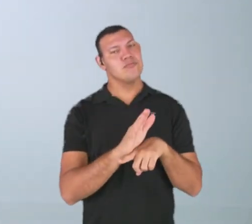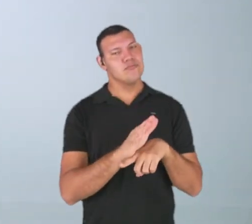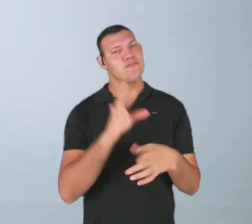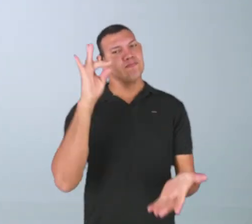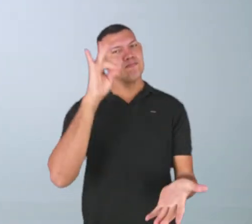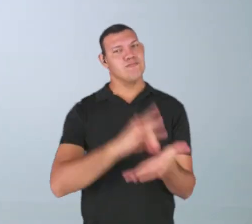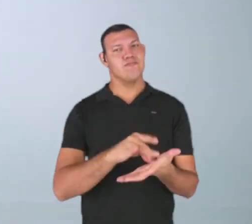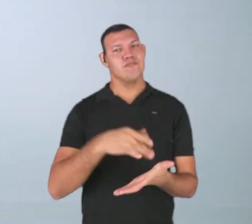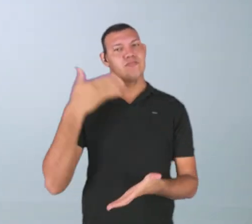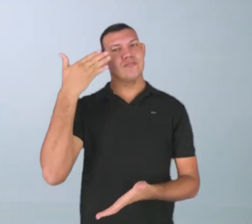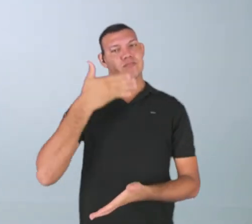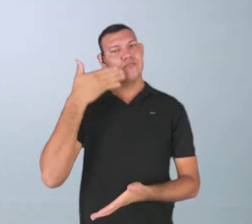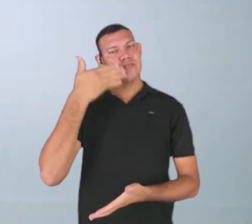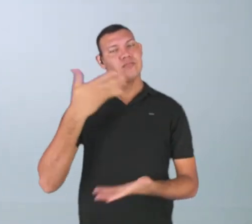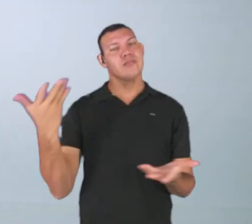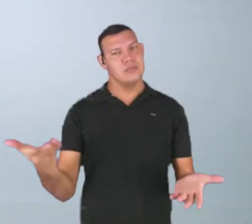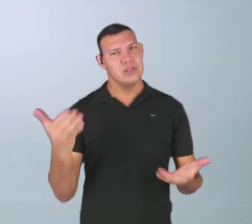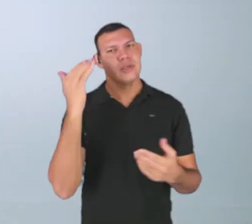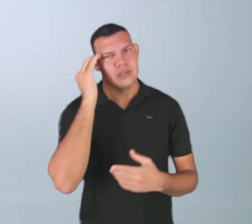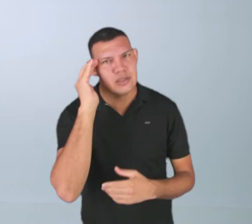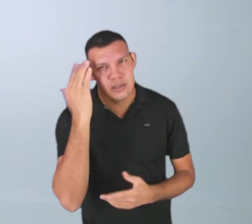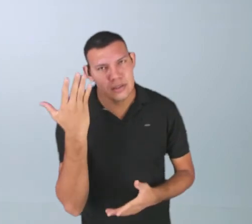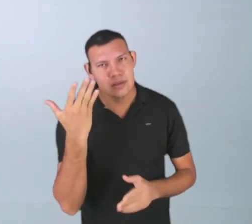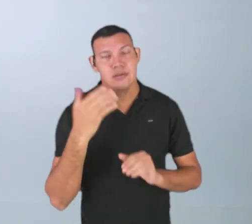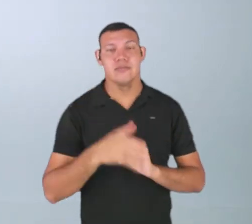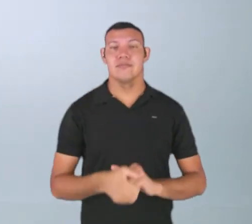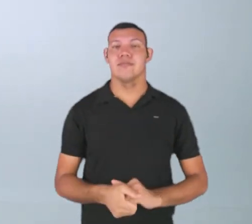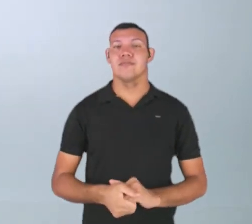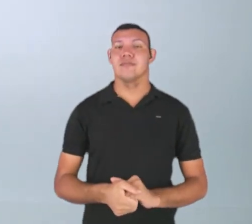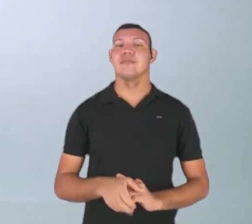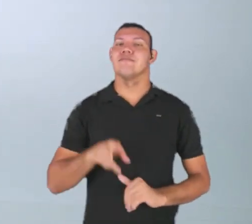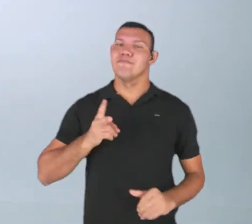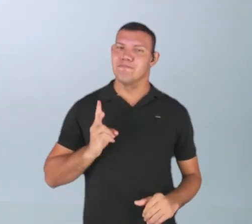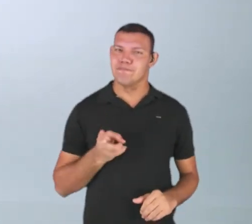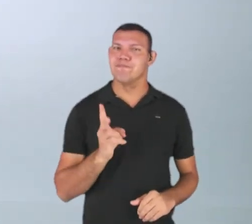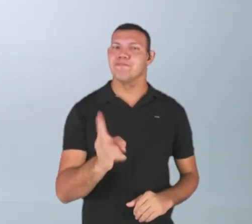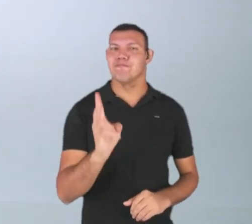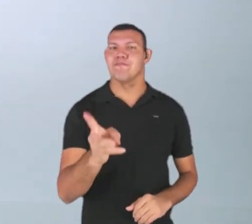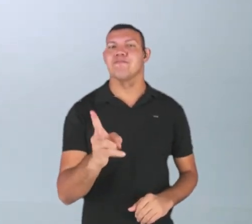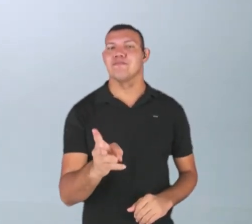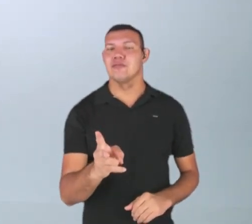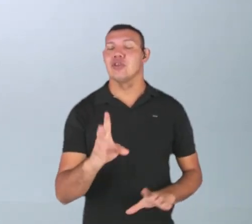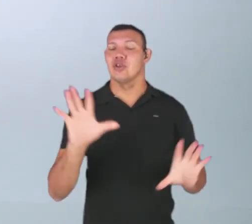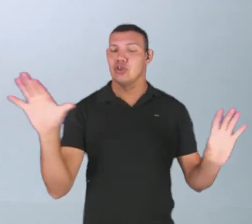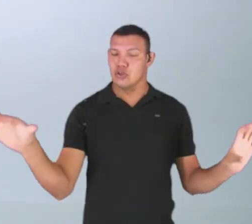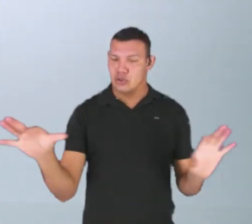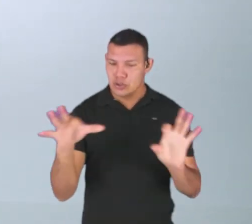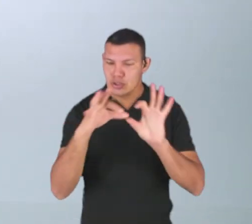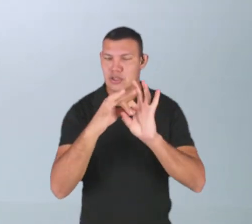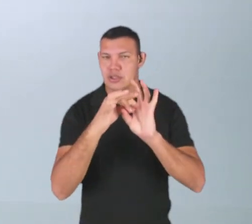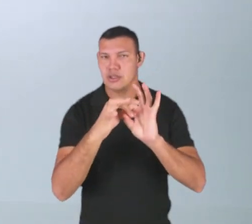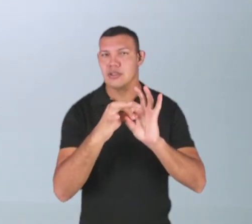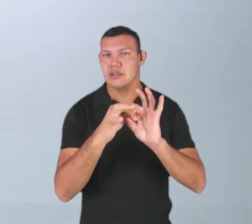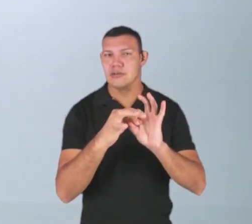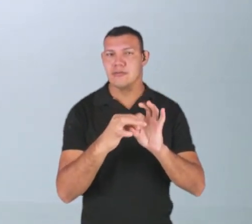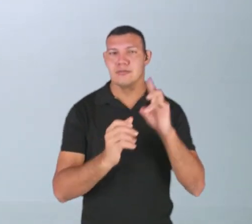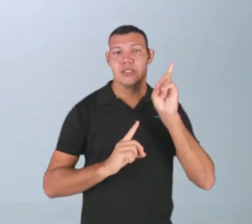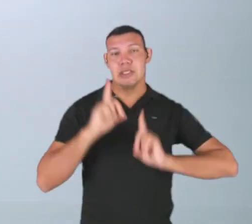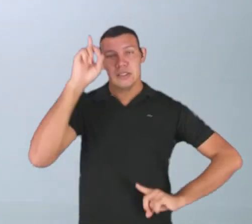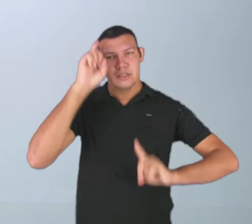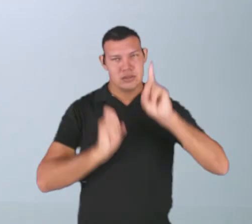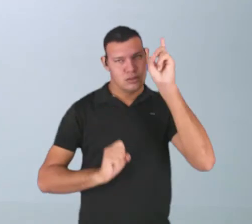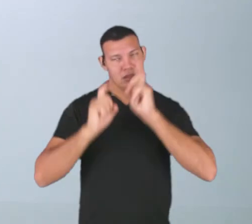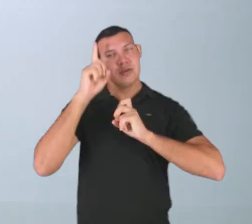discurso. Deu para entender? Então, sempre a gente vai estar agregando os nossos gestos, as